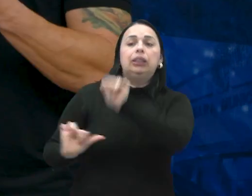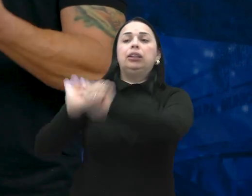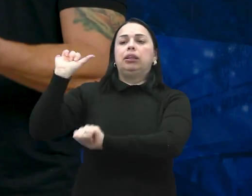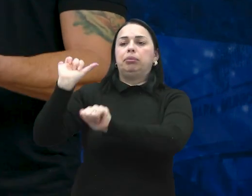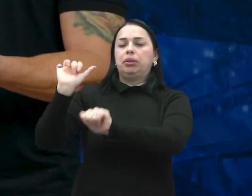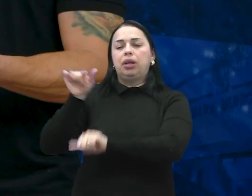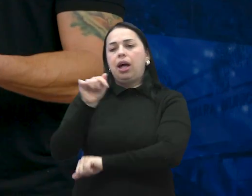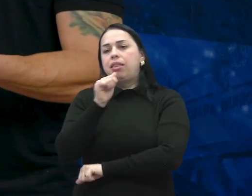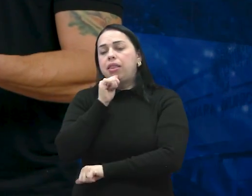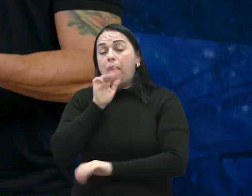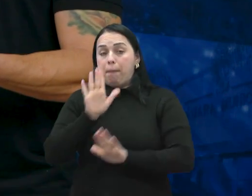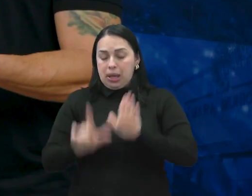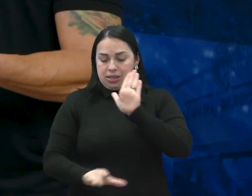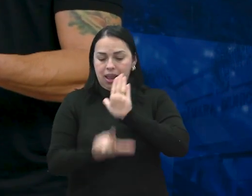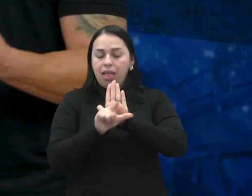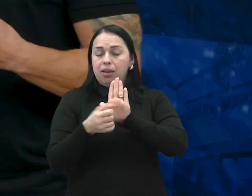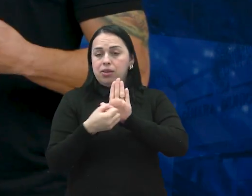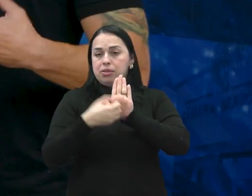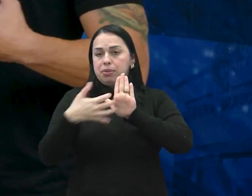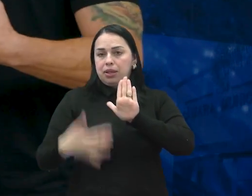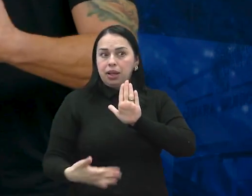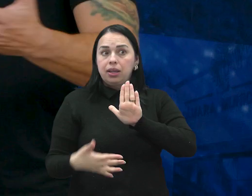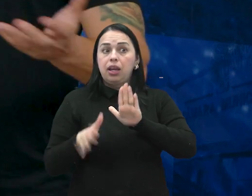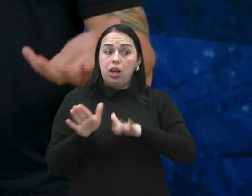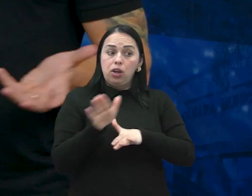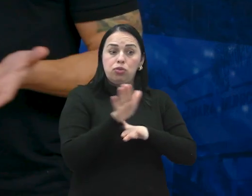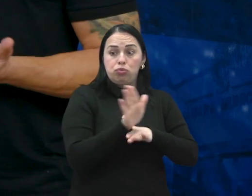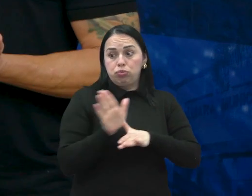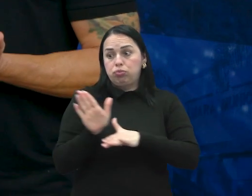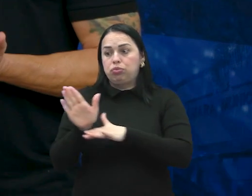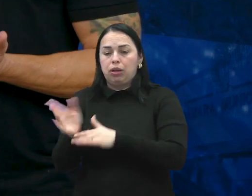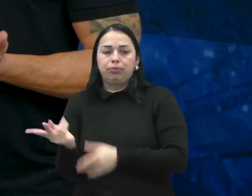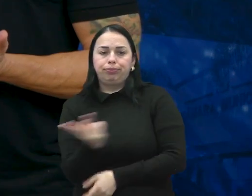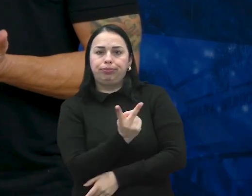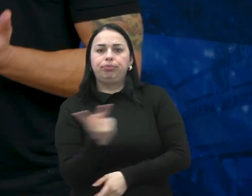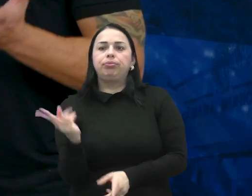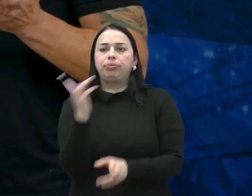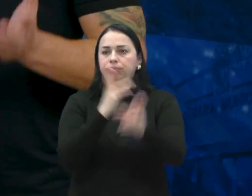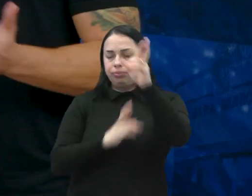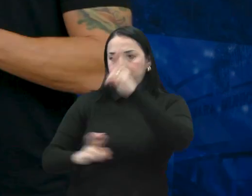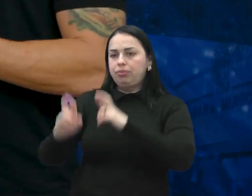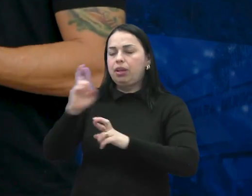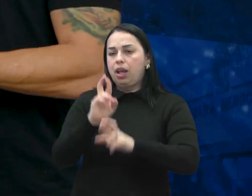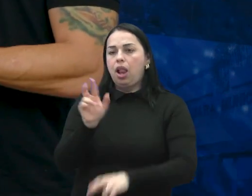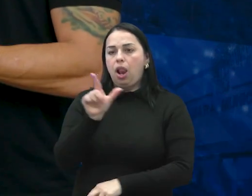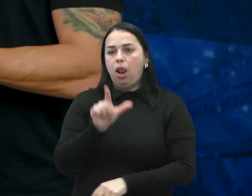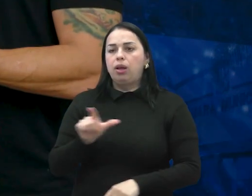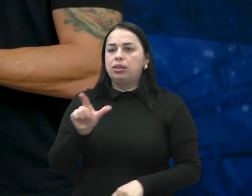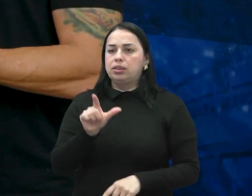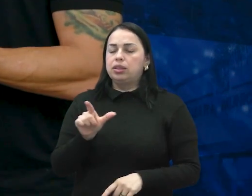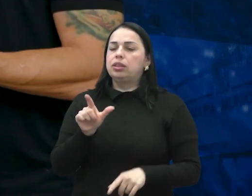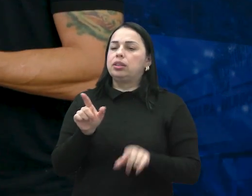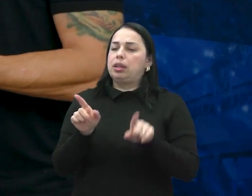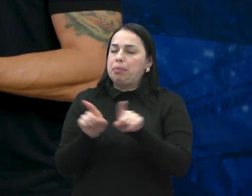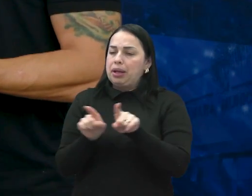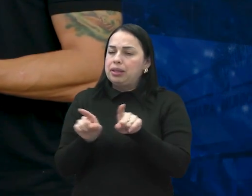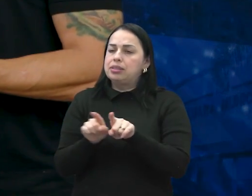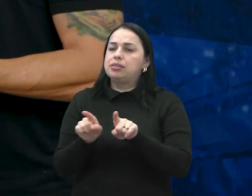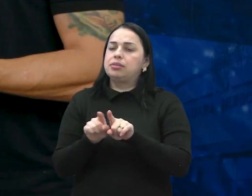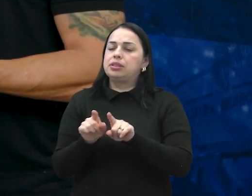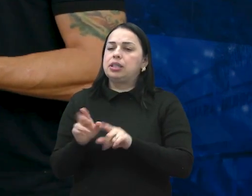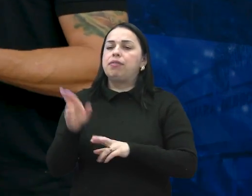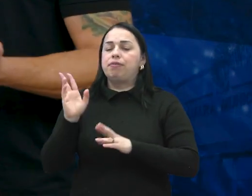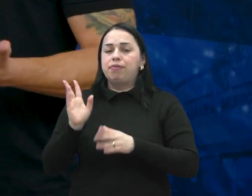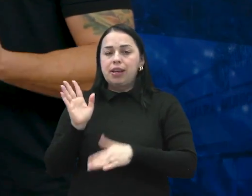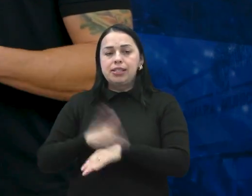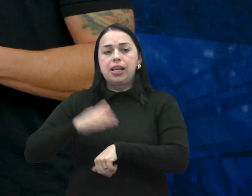esse avanço é um avanço interessante para amplificar a capacidade de fiscalização, junto, logicamente, com uma regularidade de